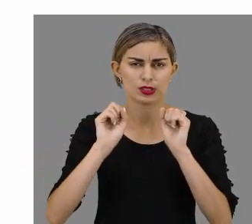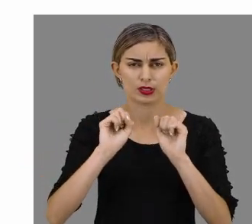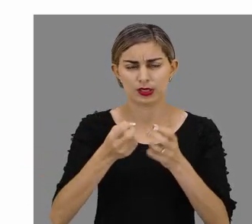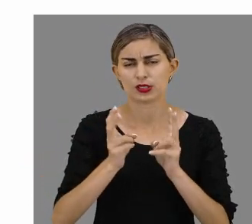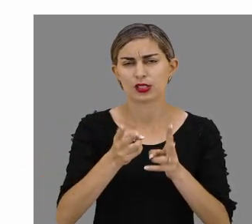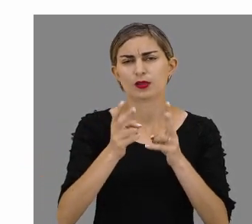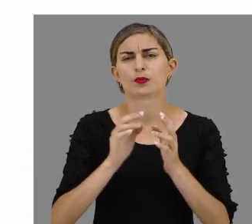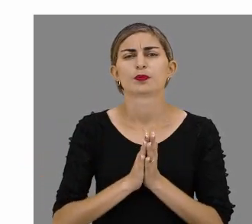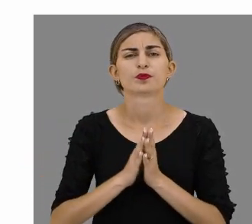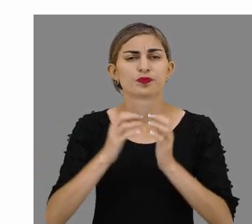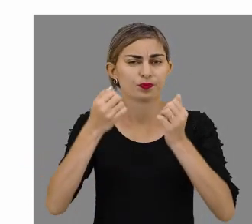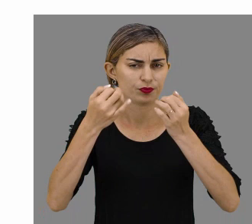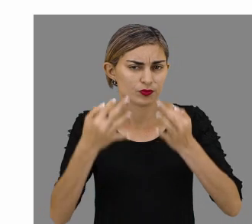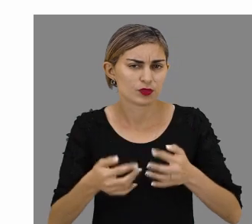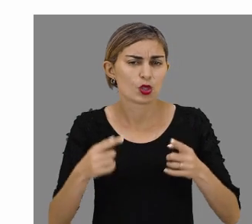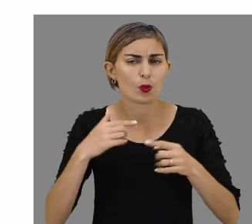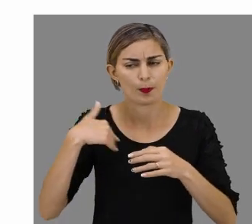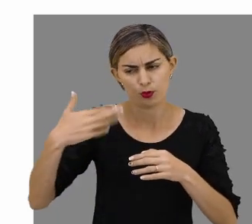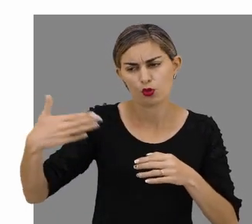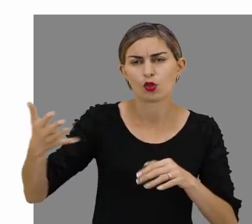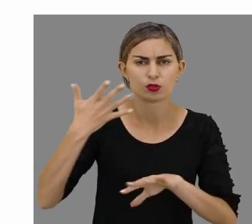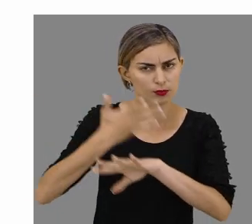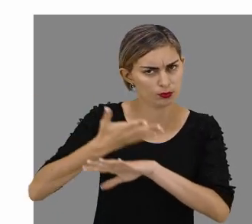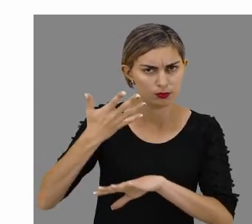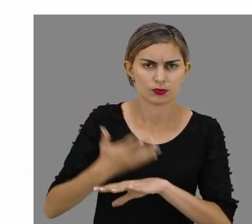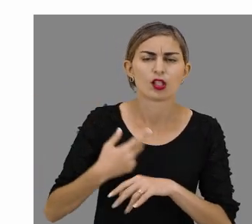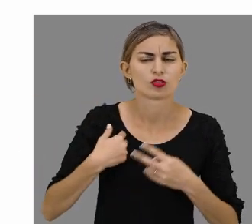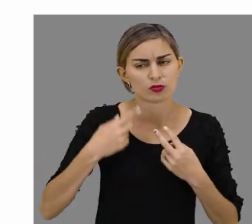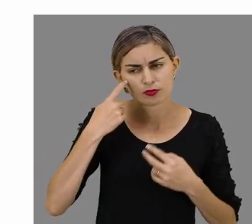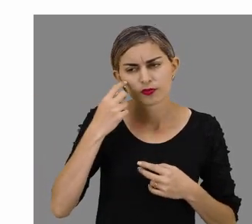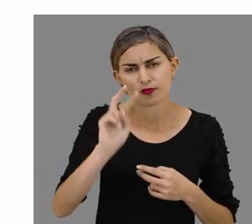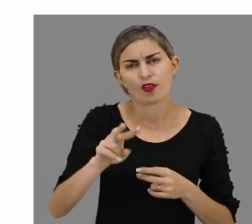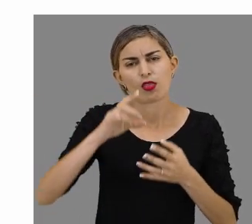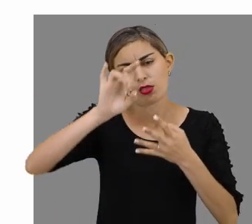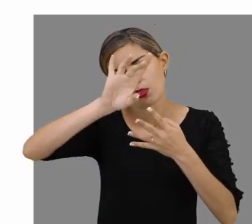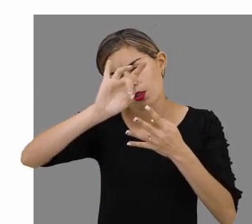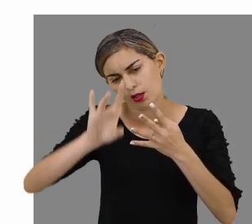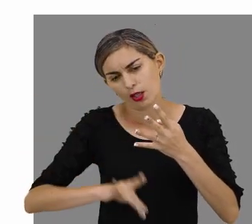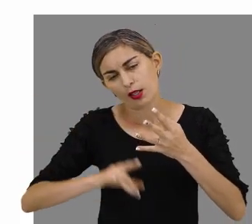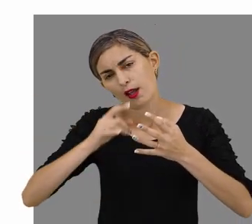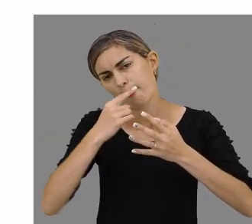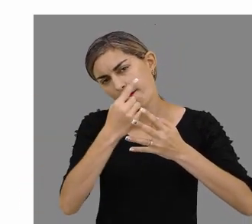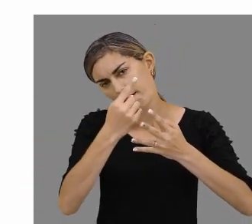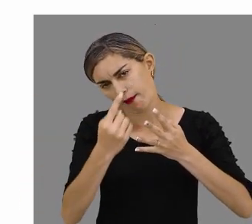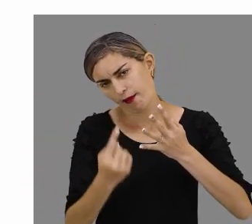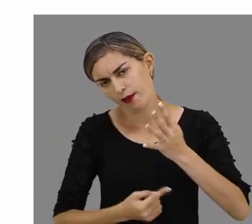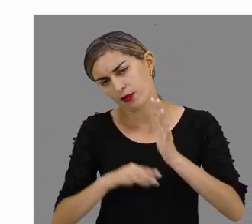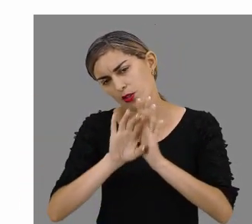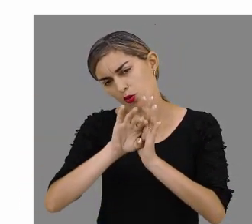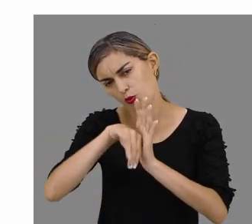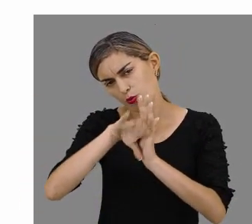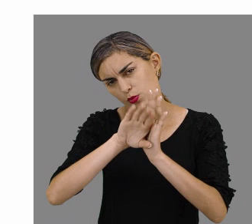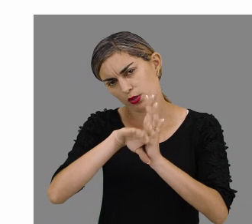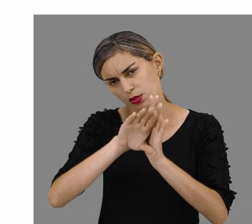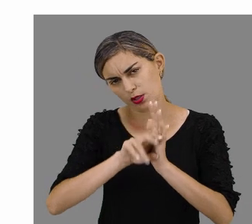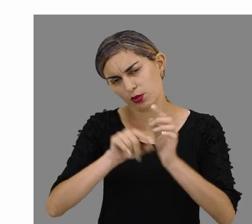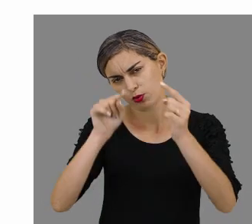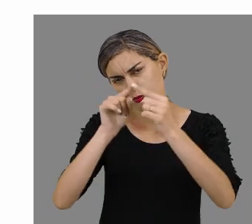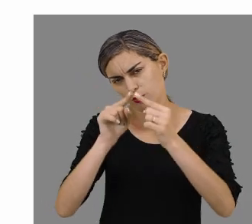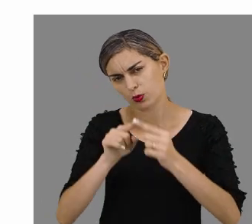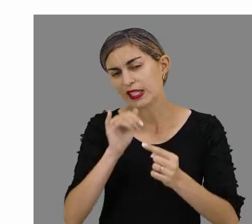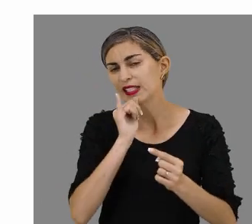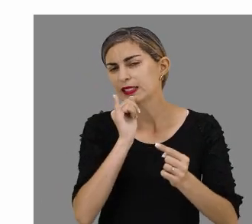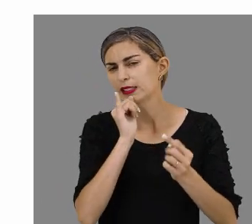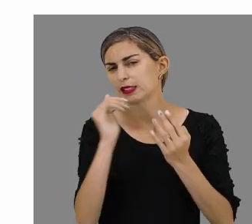bastante sucinta, pois ao longo das próximas competências nós vamos detalhar cada conceito desse